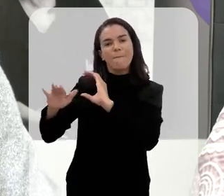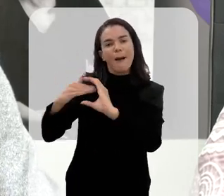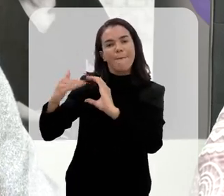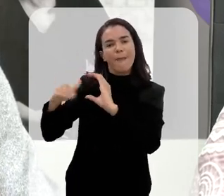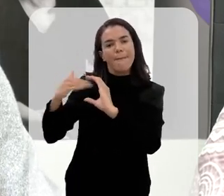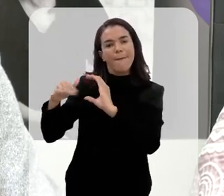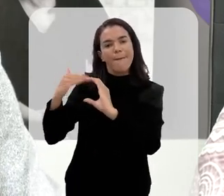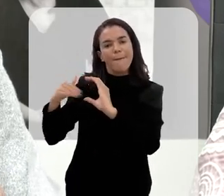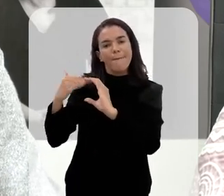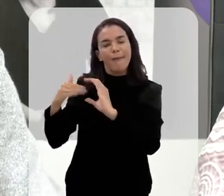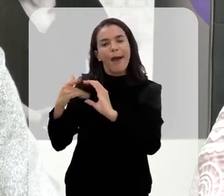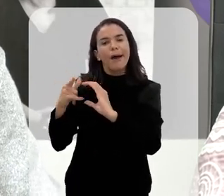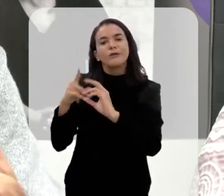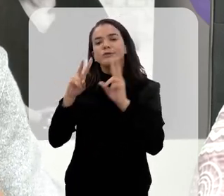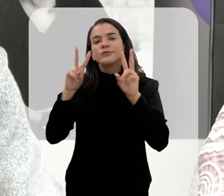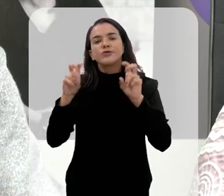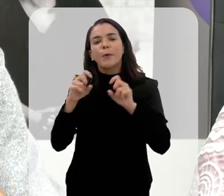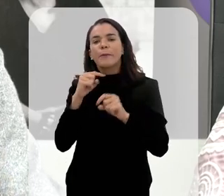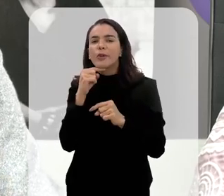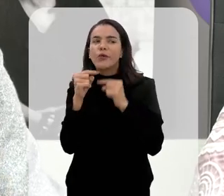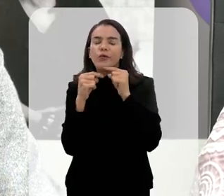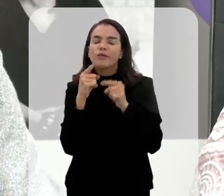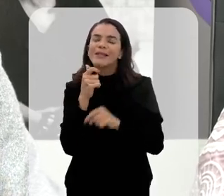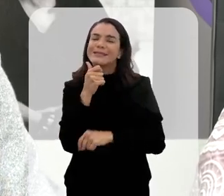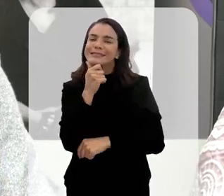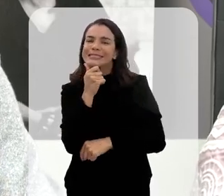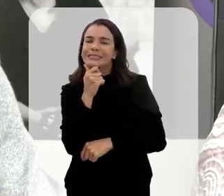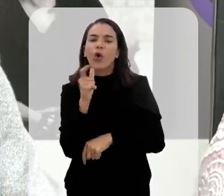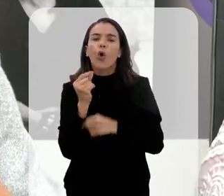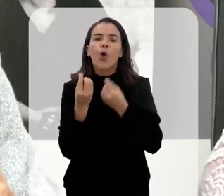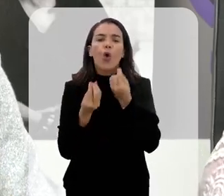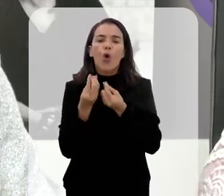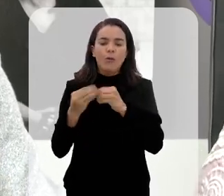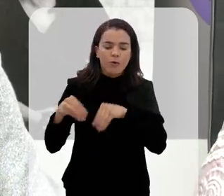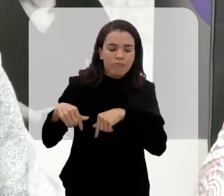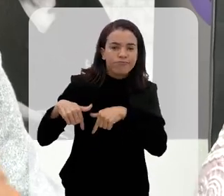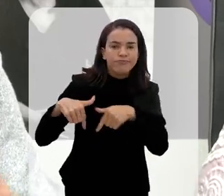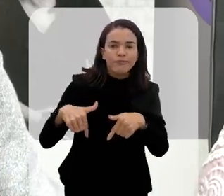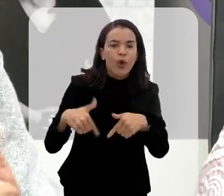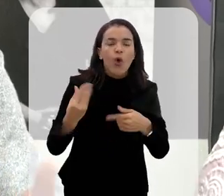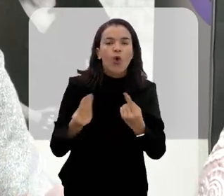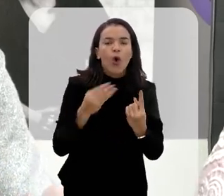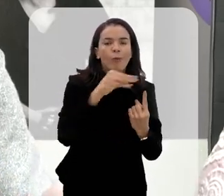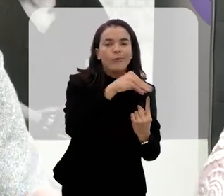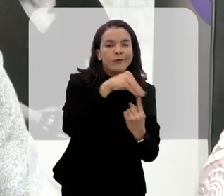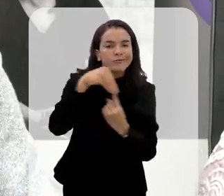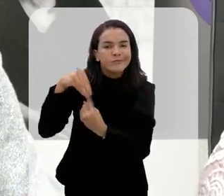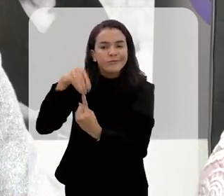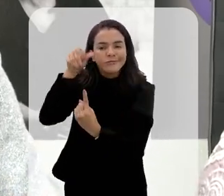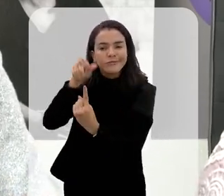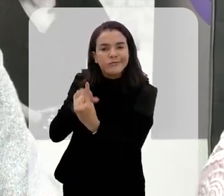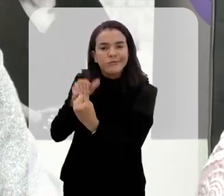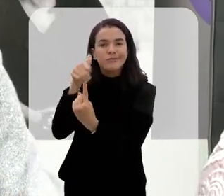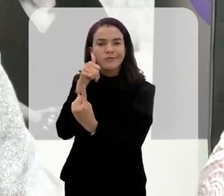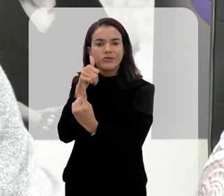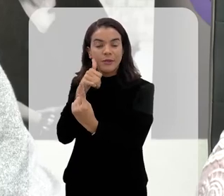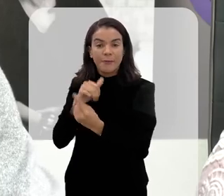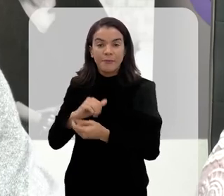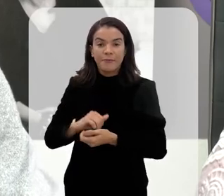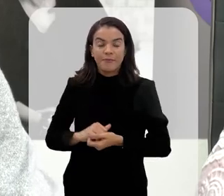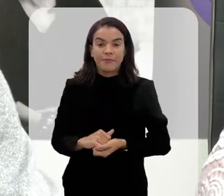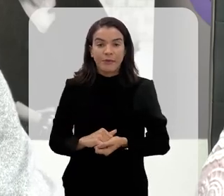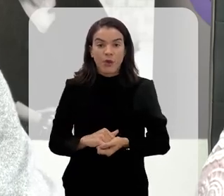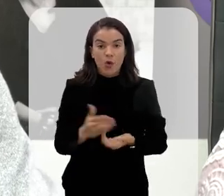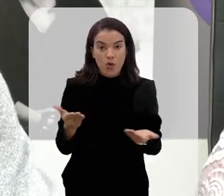mandam mensagem para a gente para tirarem dúvidas do que fazer e da onde encaminhar aquela mulher.